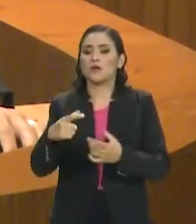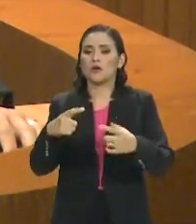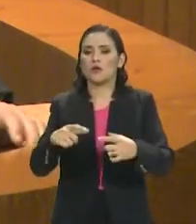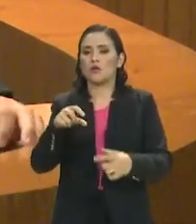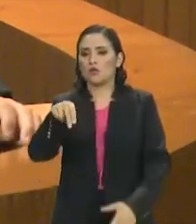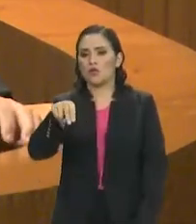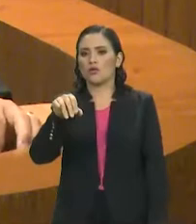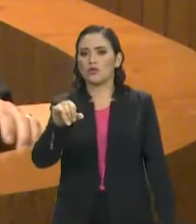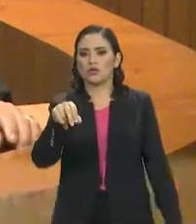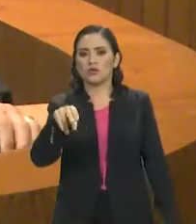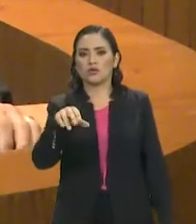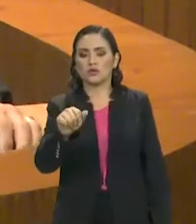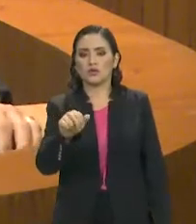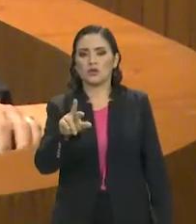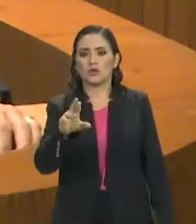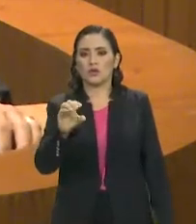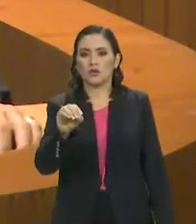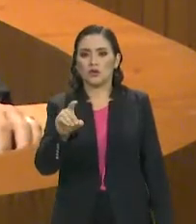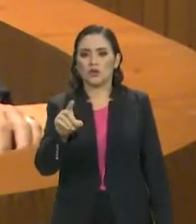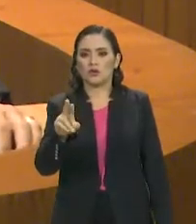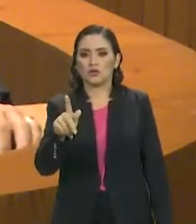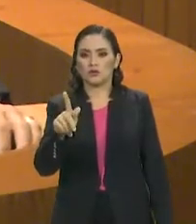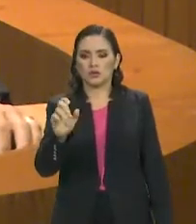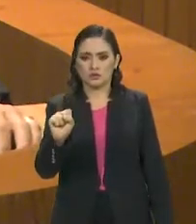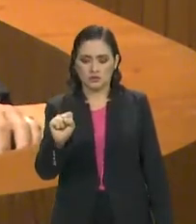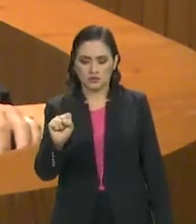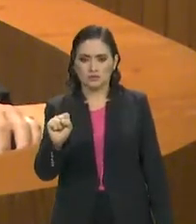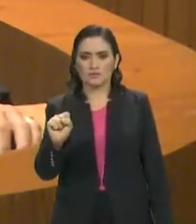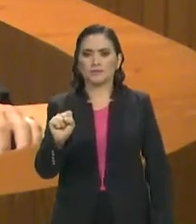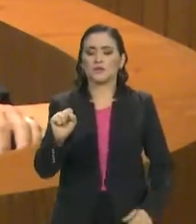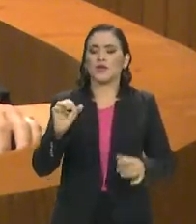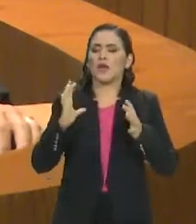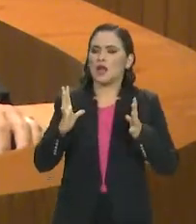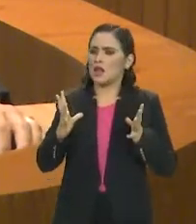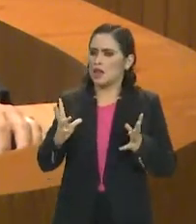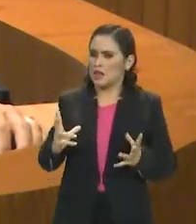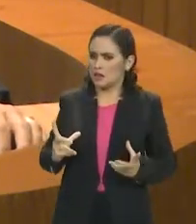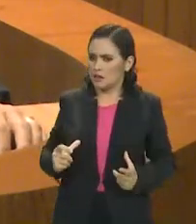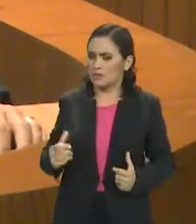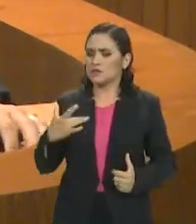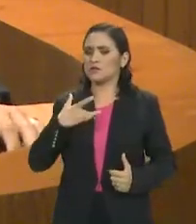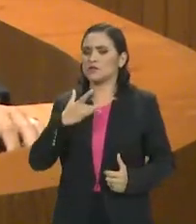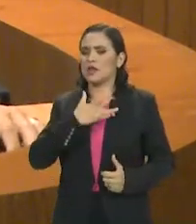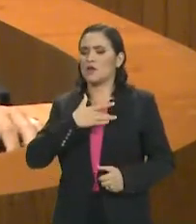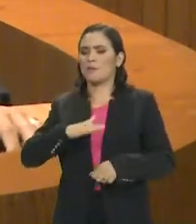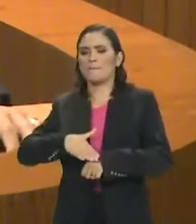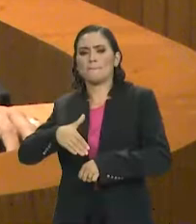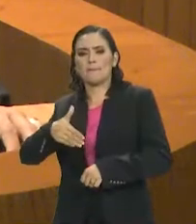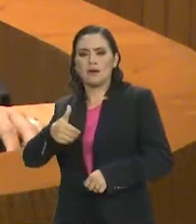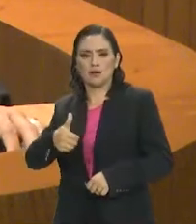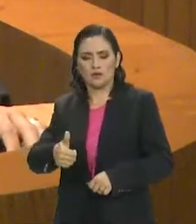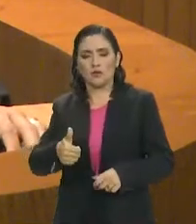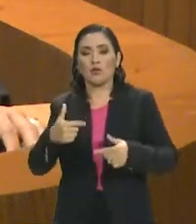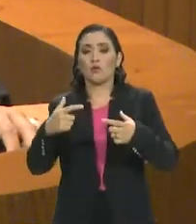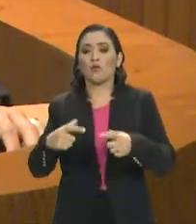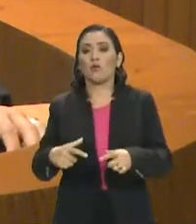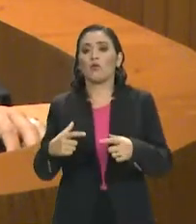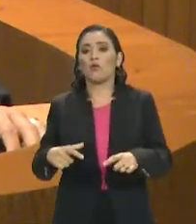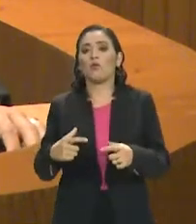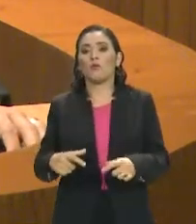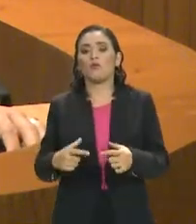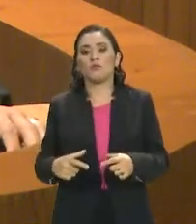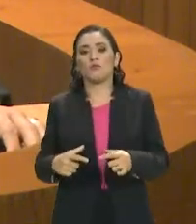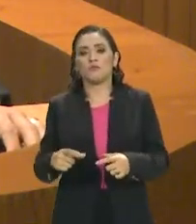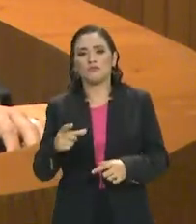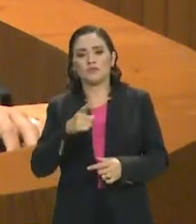comunidade de Nina Rodrigues, tornando um ambiente mais limpo, mais saudável, um estabelecimento onde tem